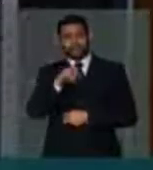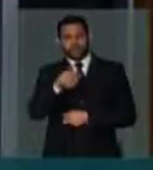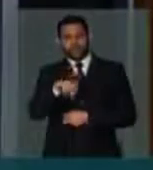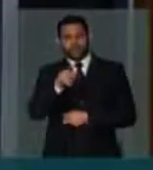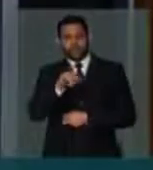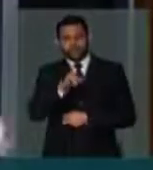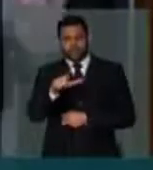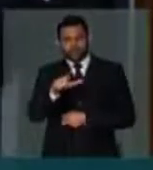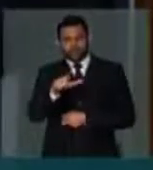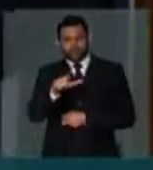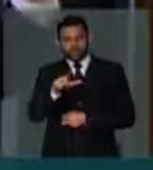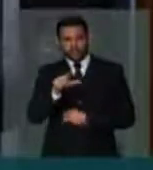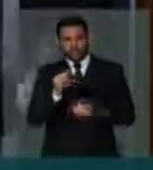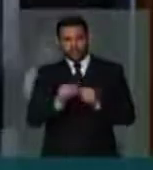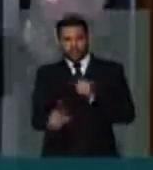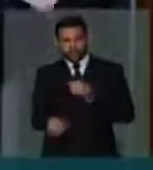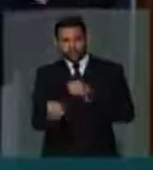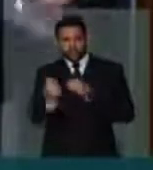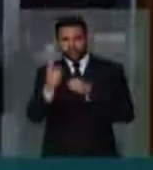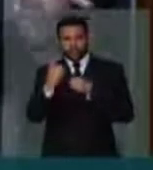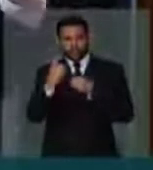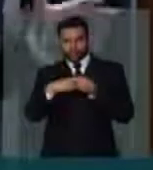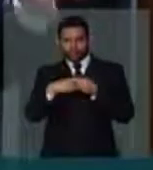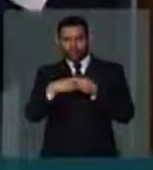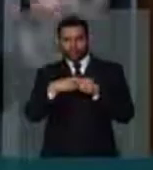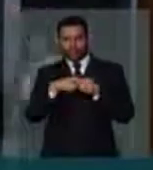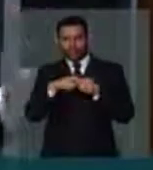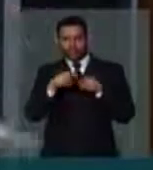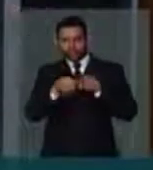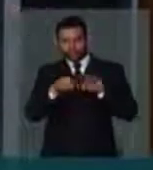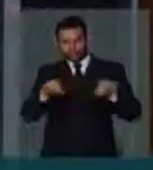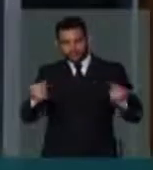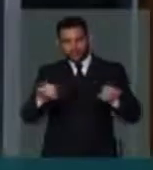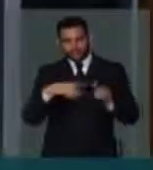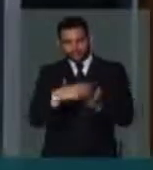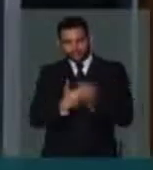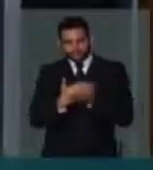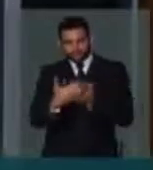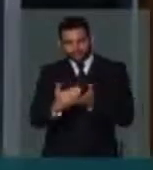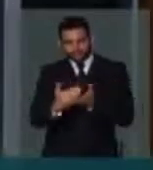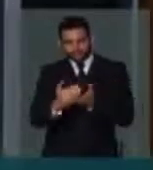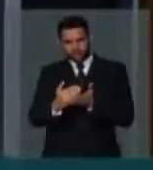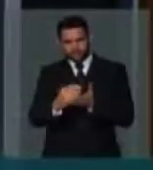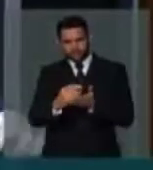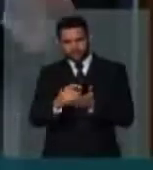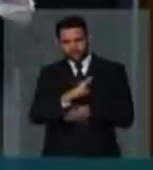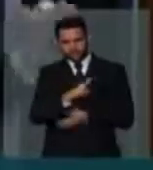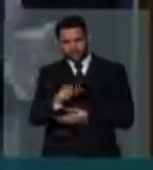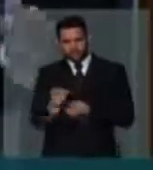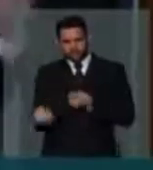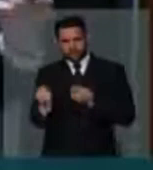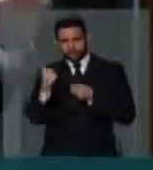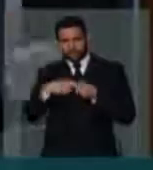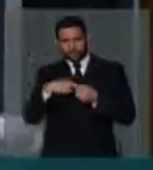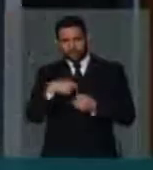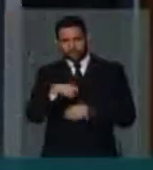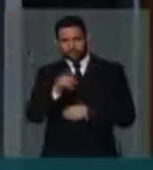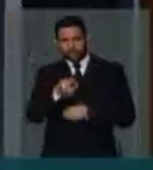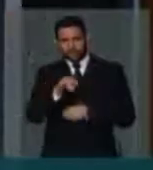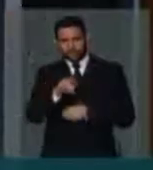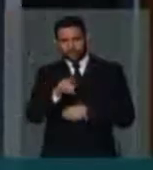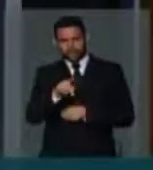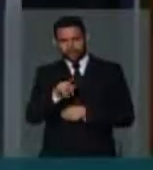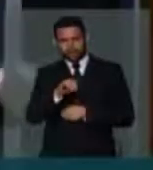Kaiowá de retornarem às suas terras de origem, a chamada retomada dos Guarani